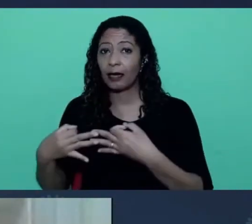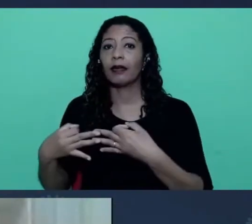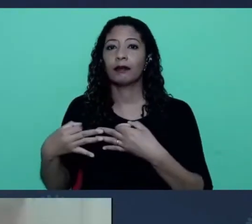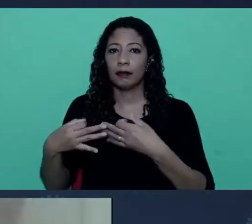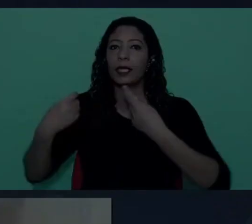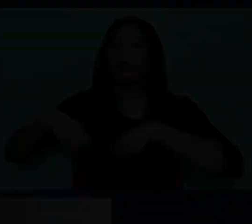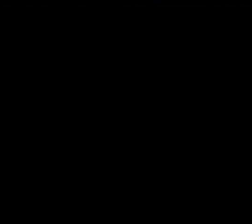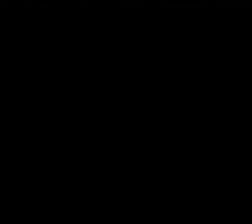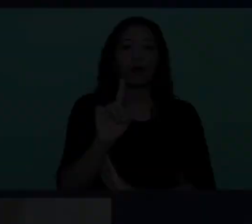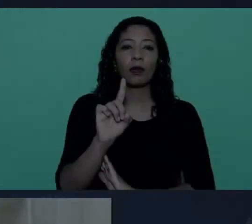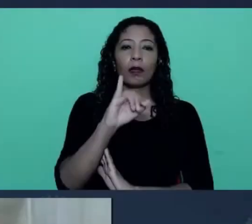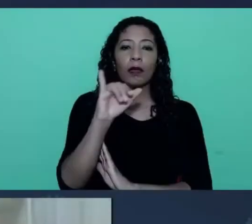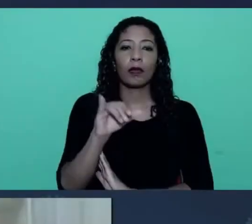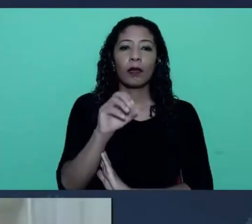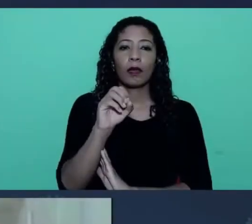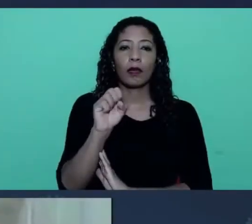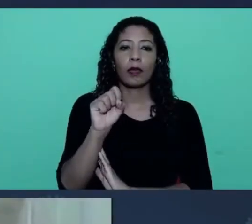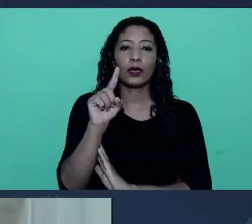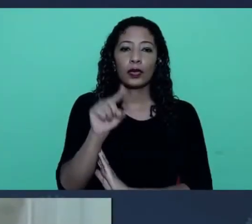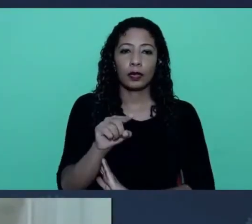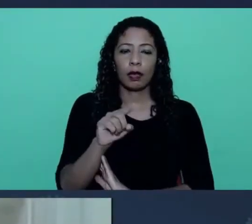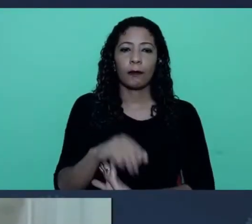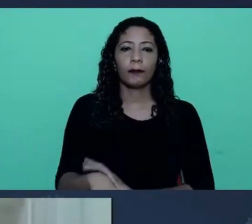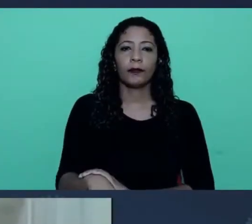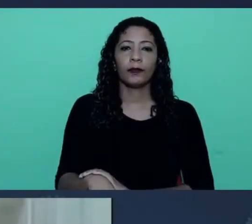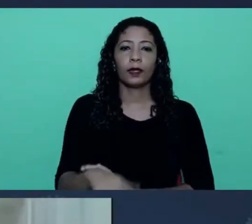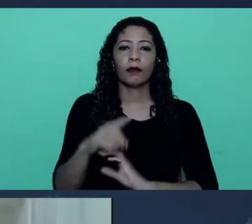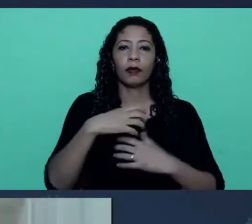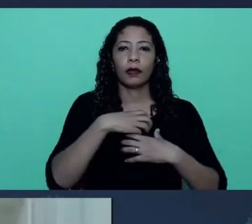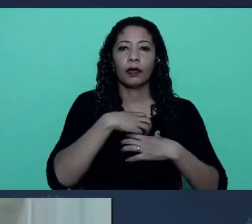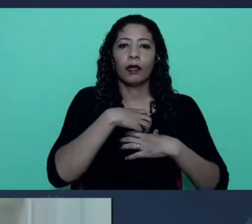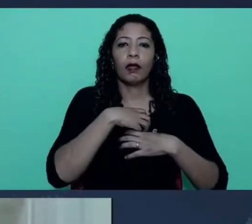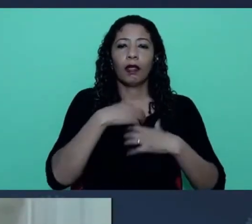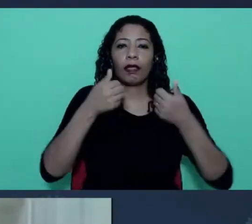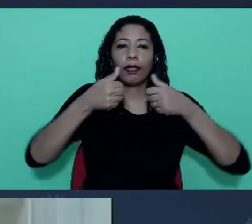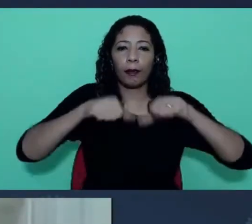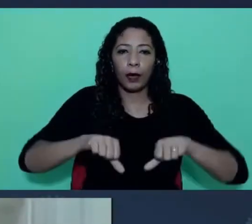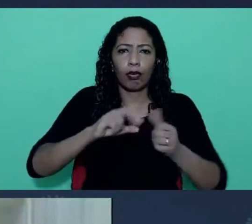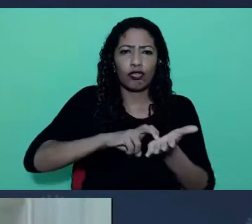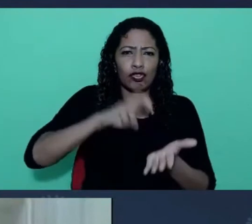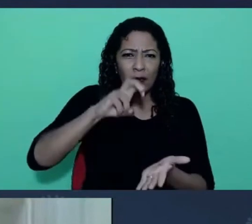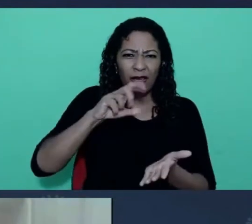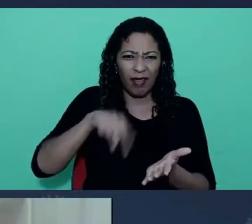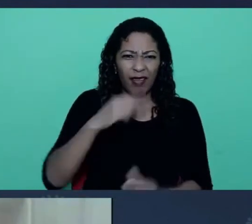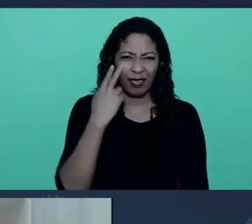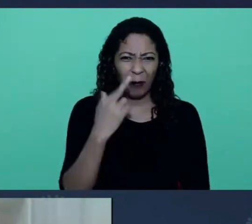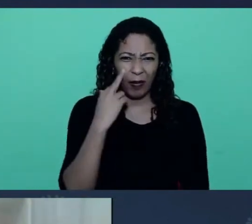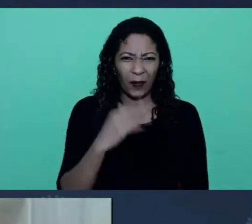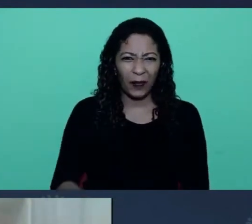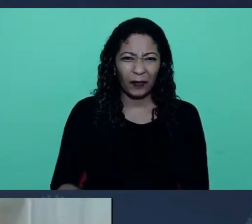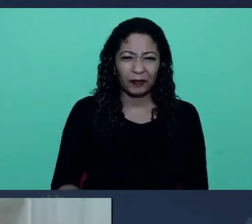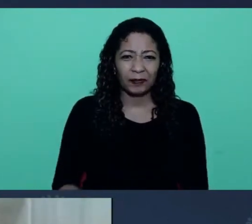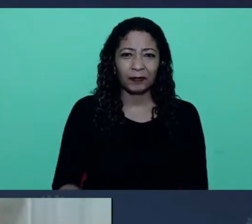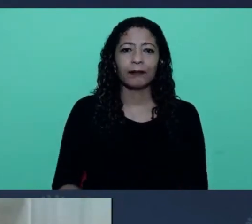resolva. José Leandro pergunta, é normal ter crise de asma pela manhã? É normal ter crise de asma